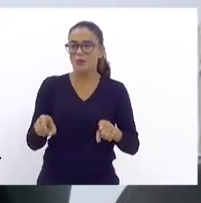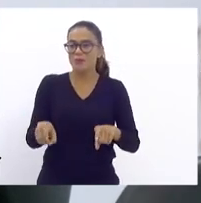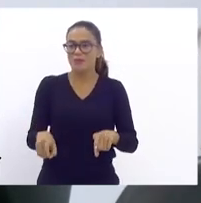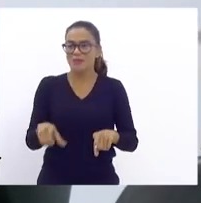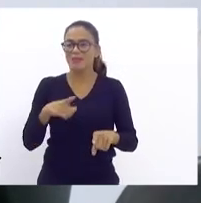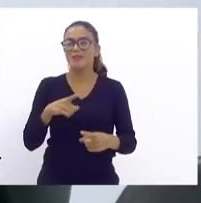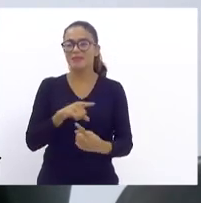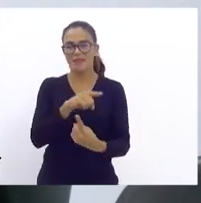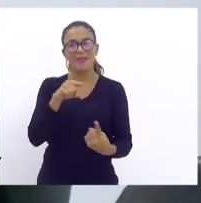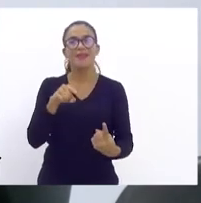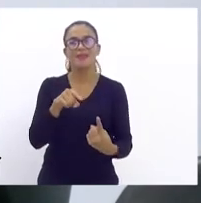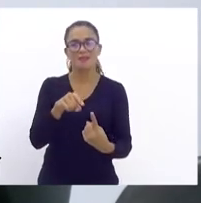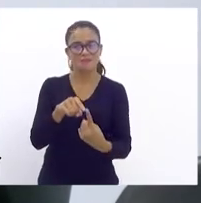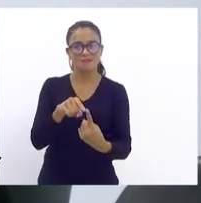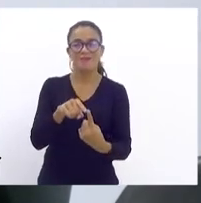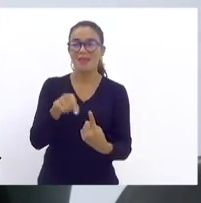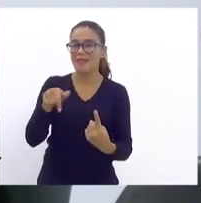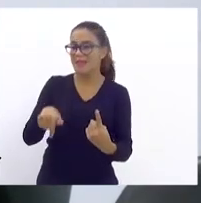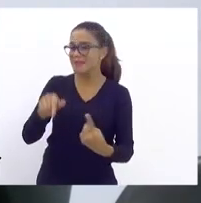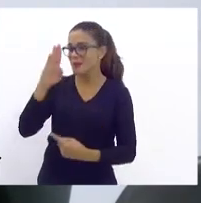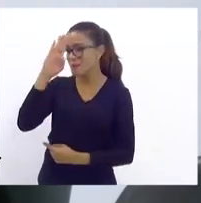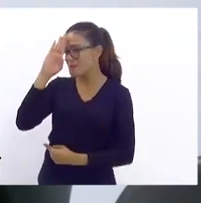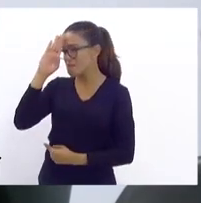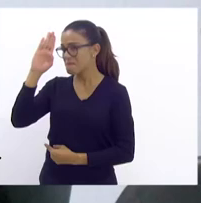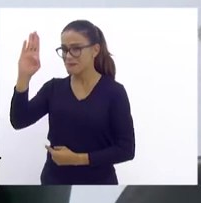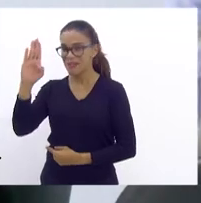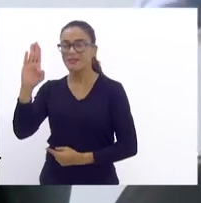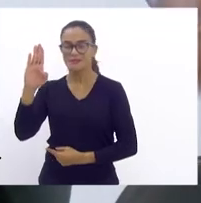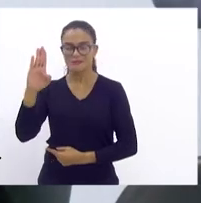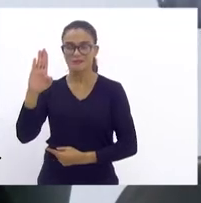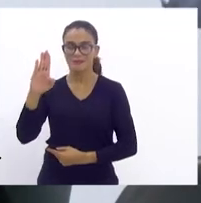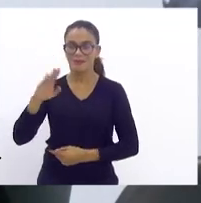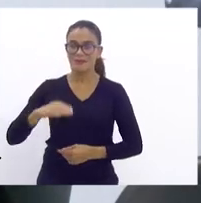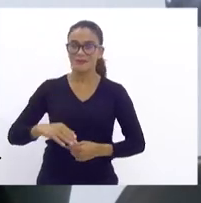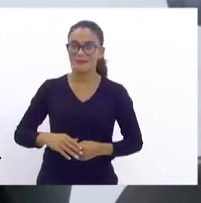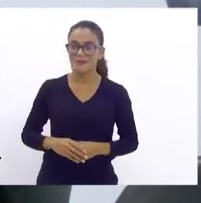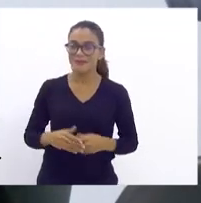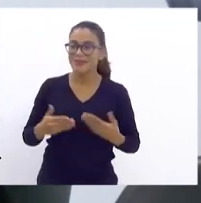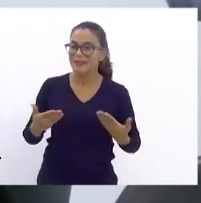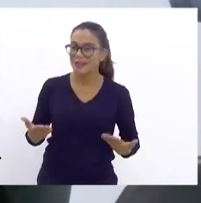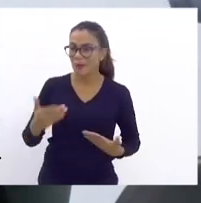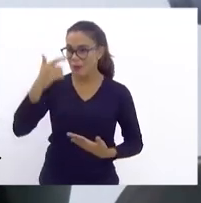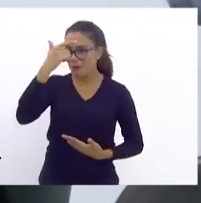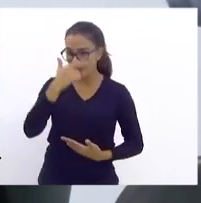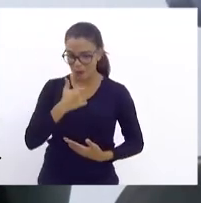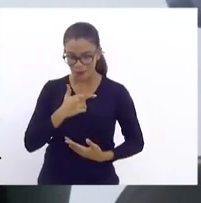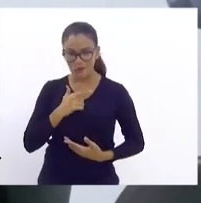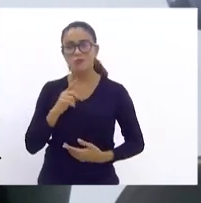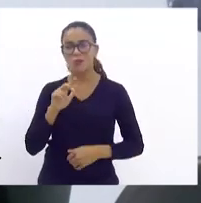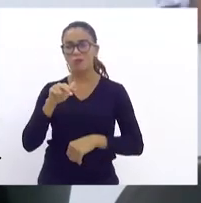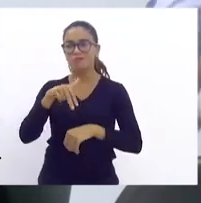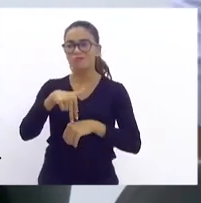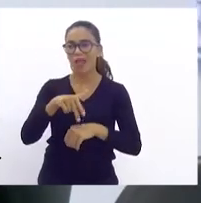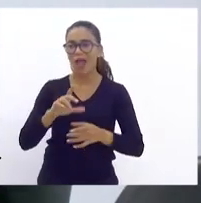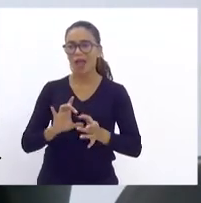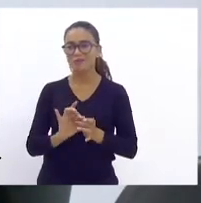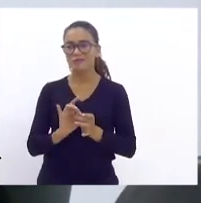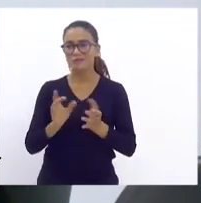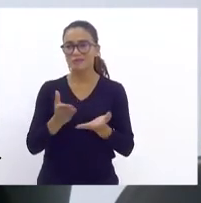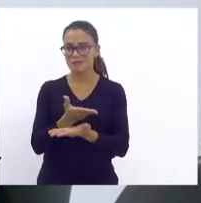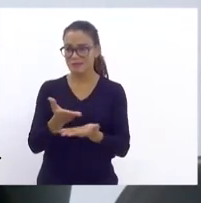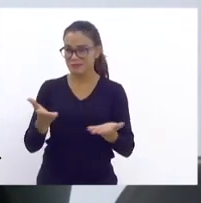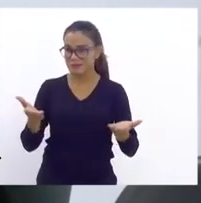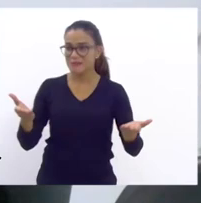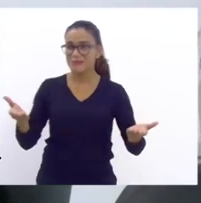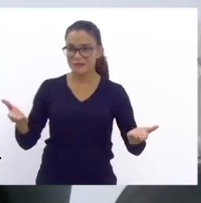um propósito Este é o principal Sem dúvida nenhuma então eu queria me colocar disposição Esse é um legado Como eu como já